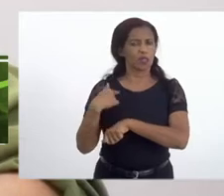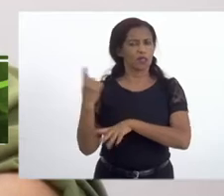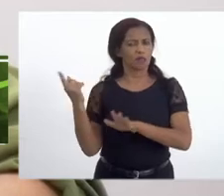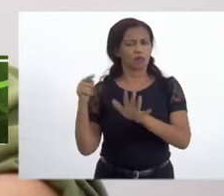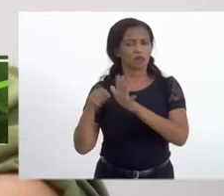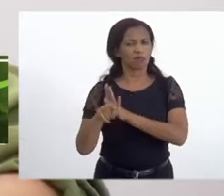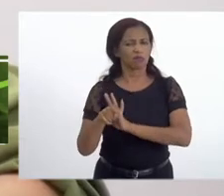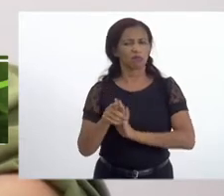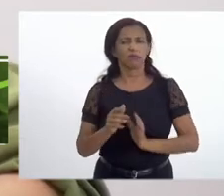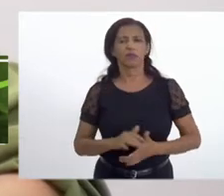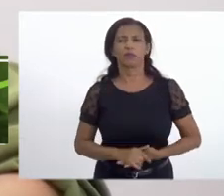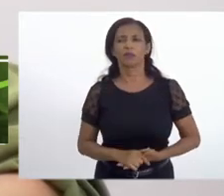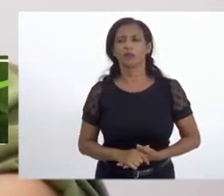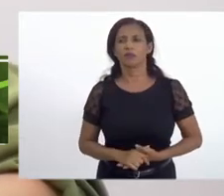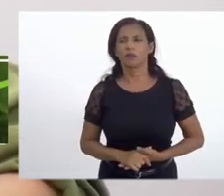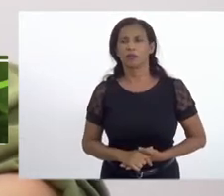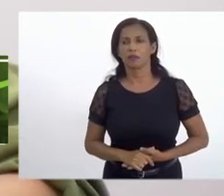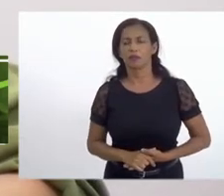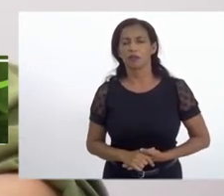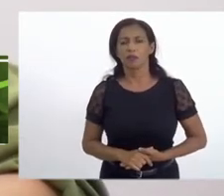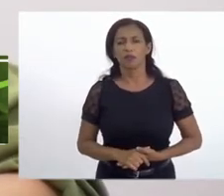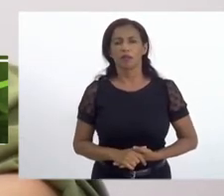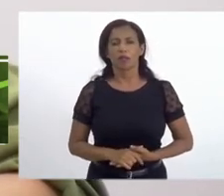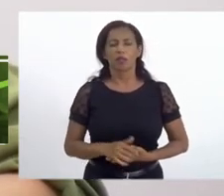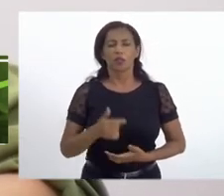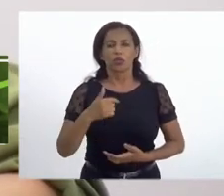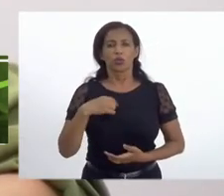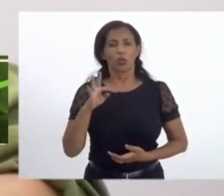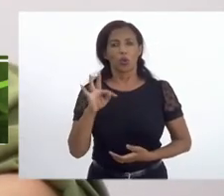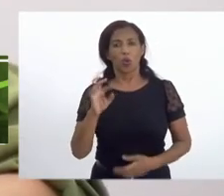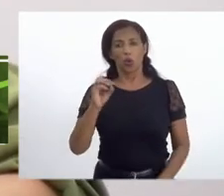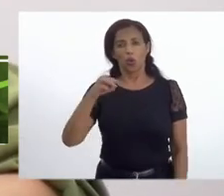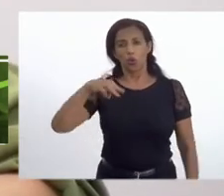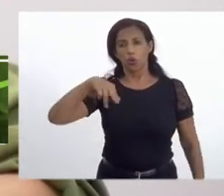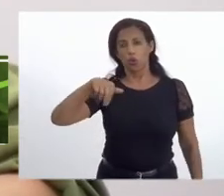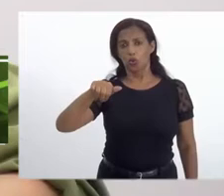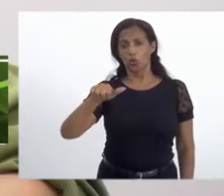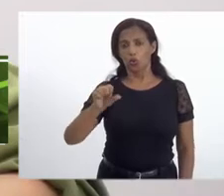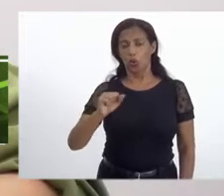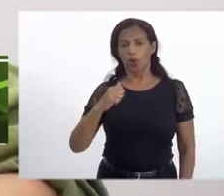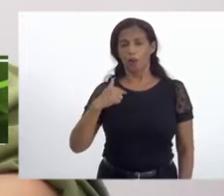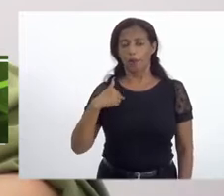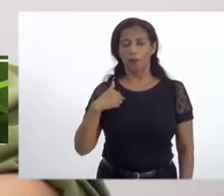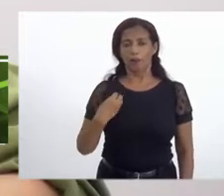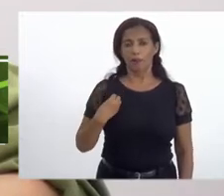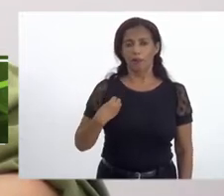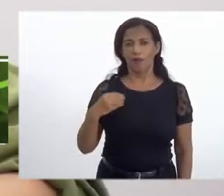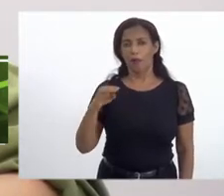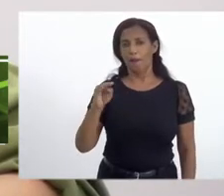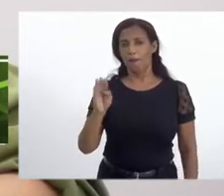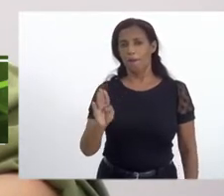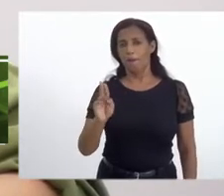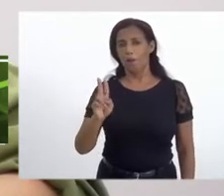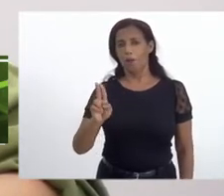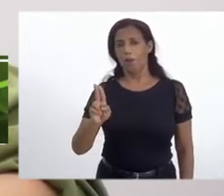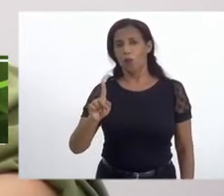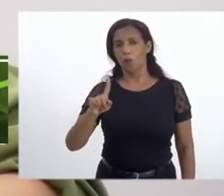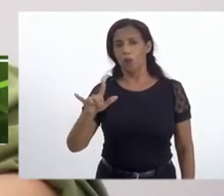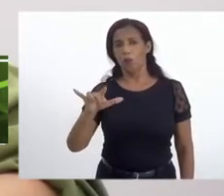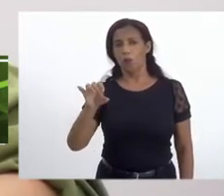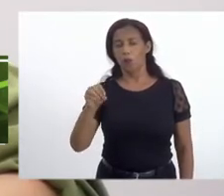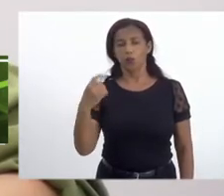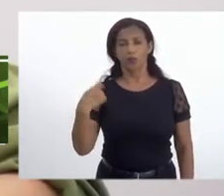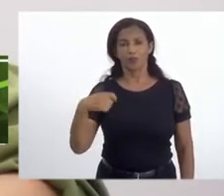uma colocação. Sou Thomas Weber de Búzios, penso que o Estado poderia priorizar vias